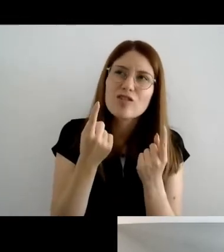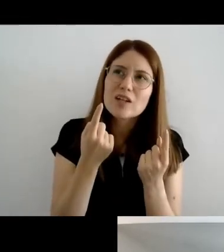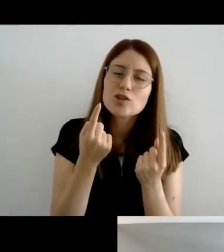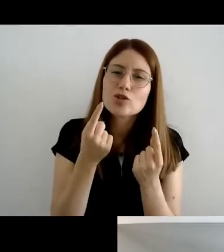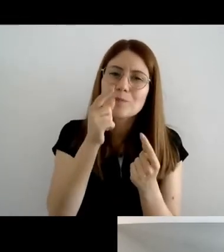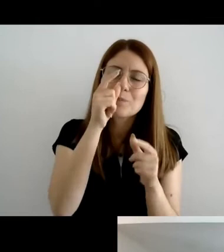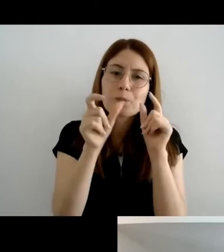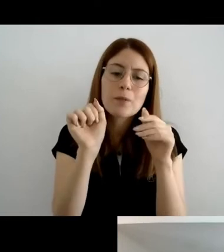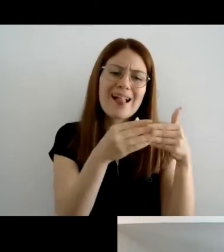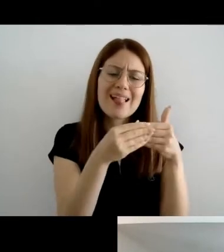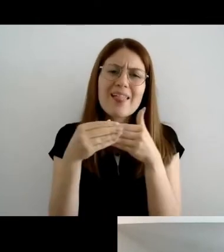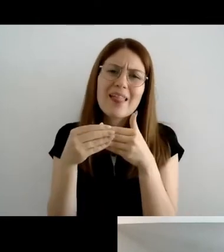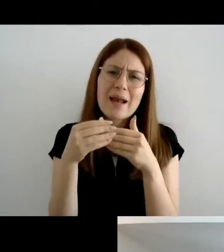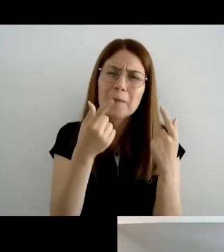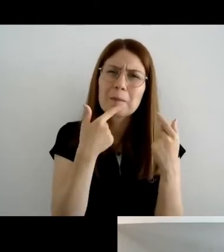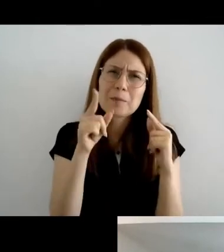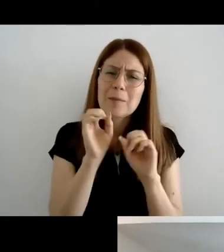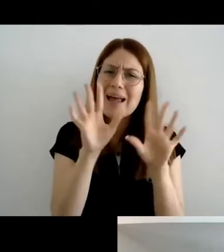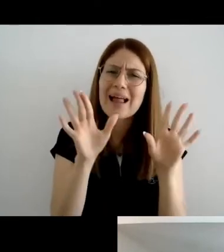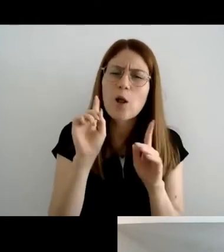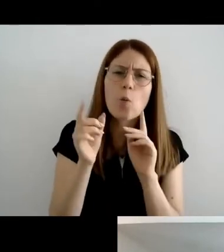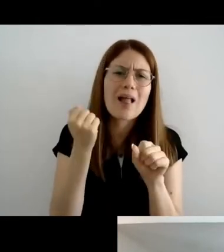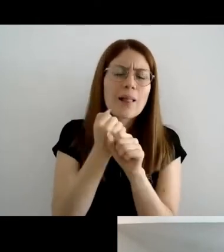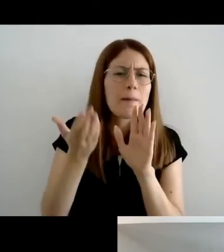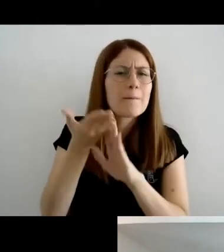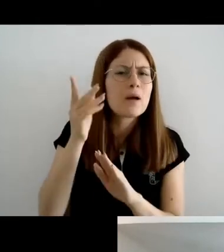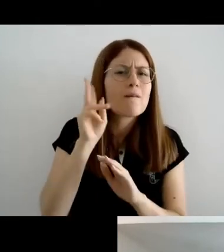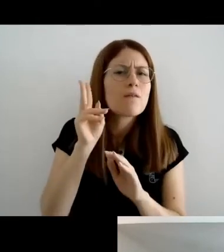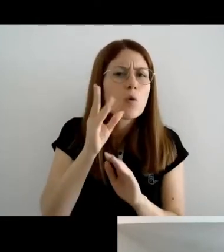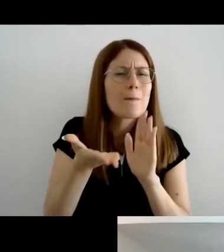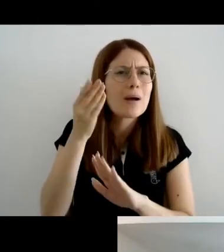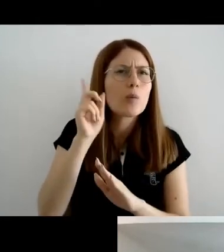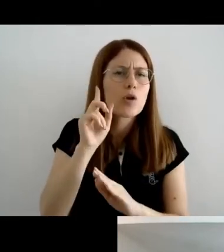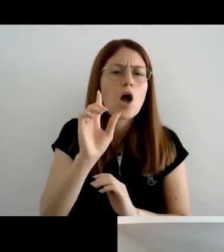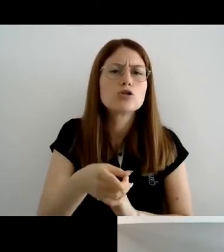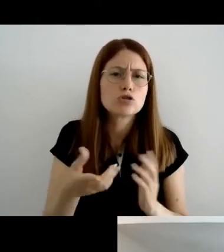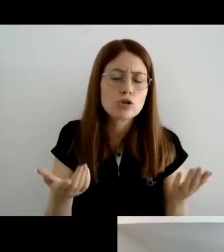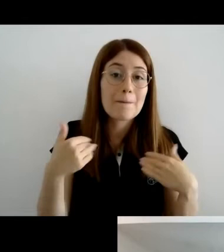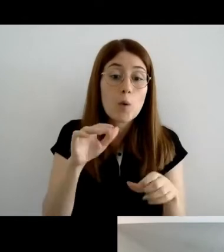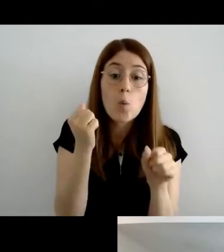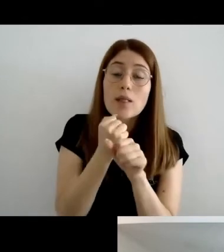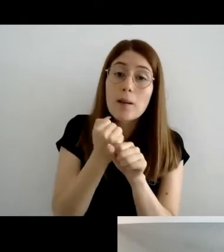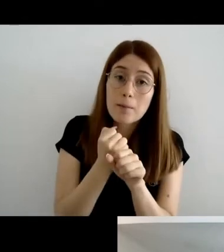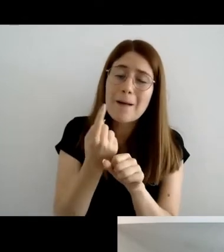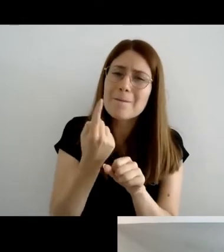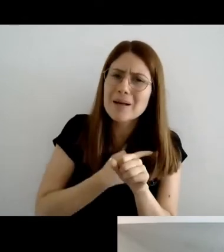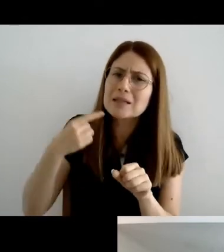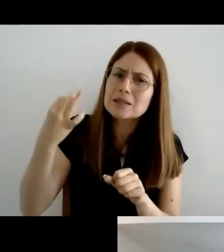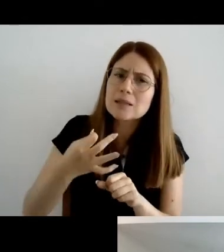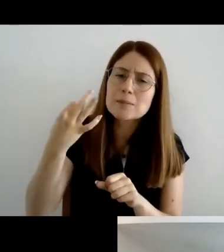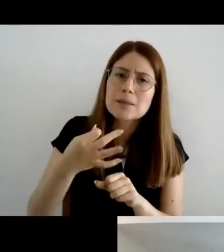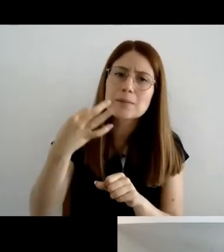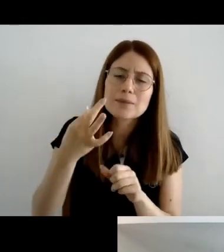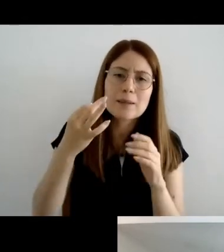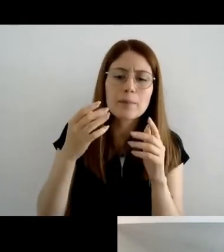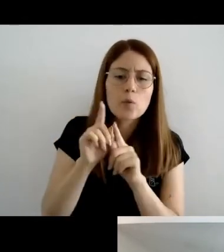quem tem a liderança de uma organização qual é o trabalho que é mais valioso ou mais importante. Mas o trabalho deve ser sempre